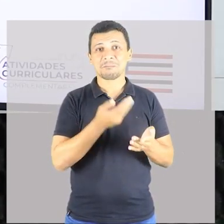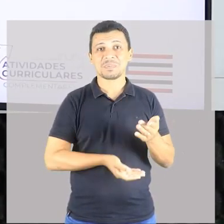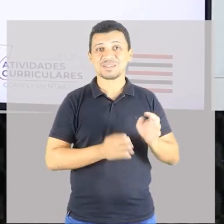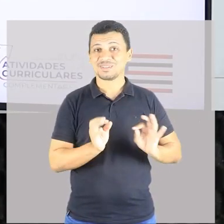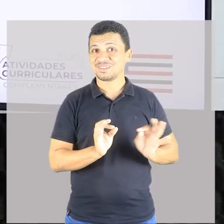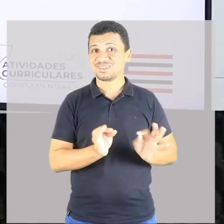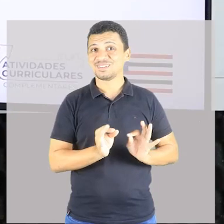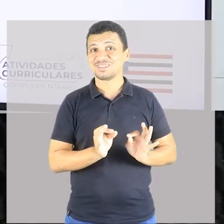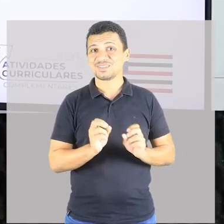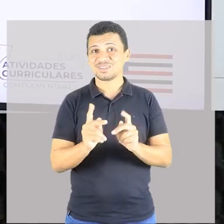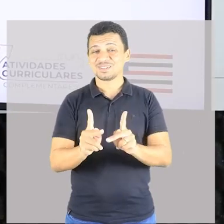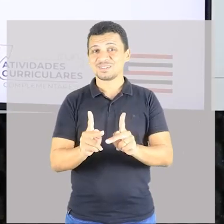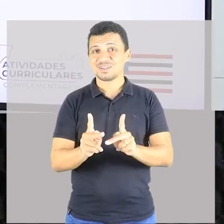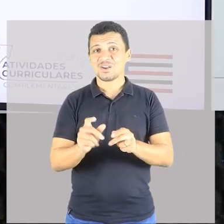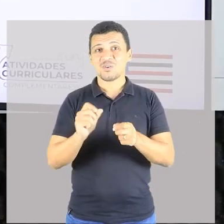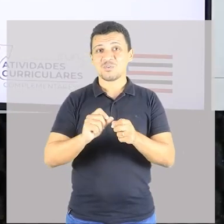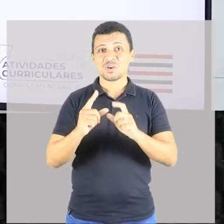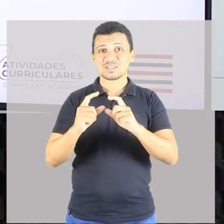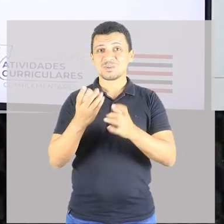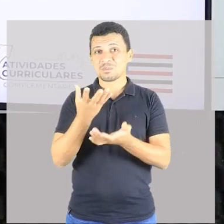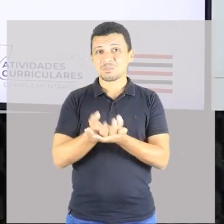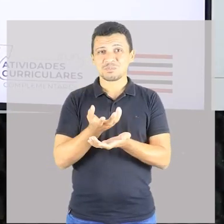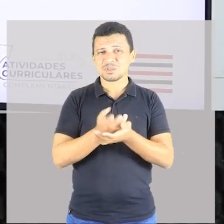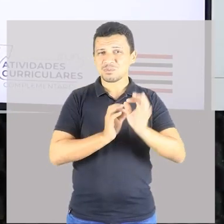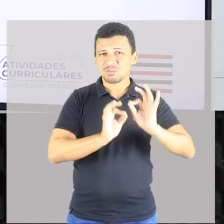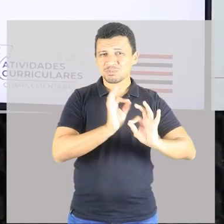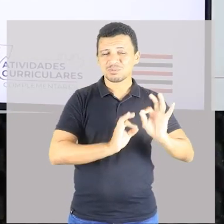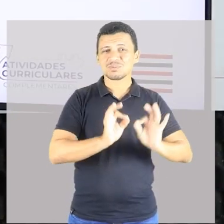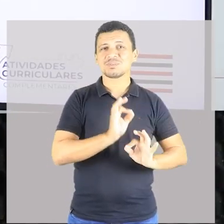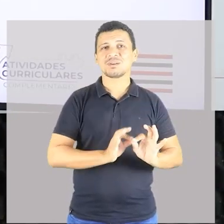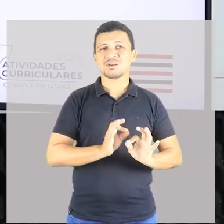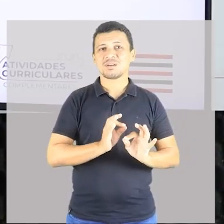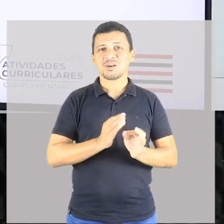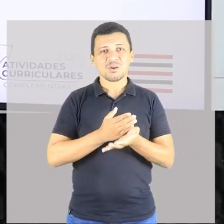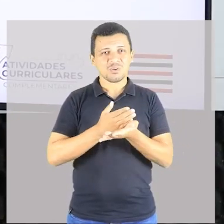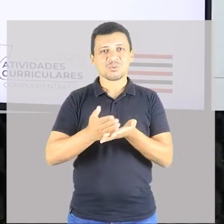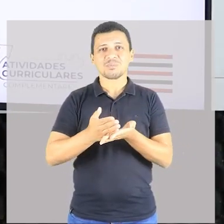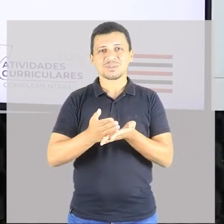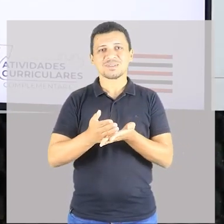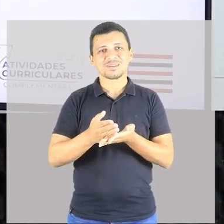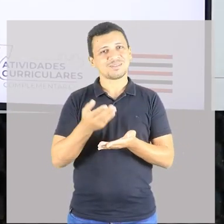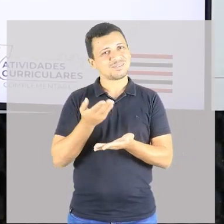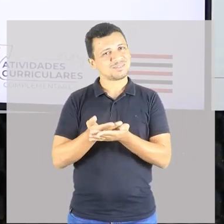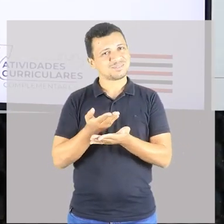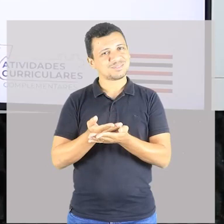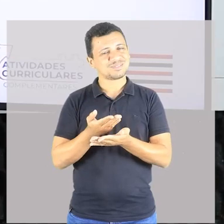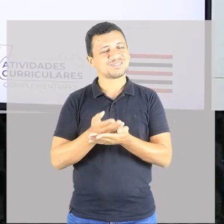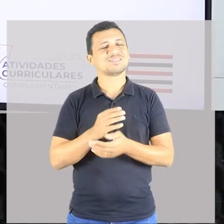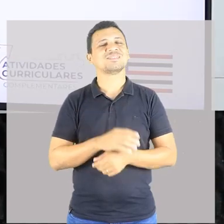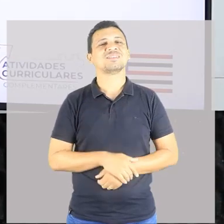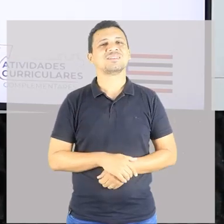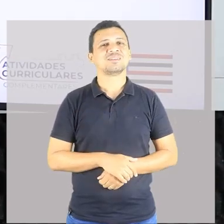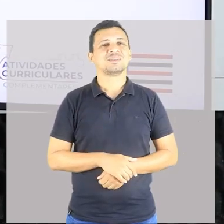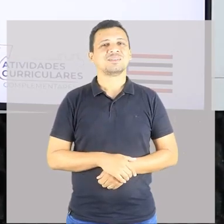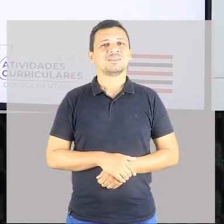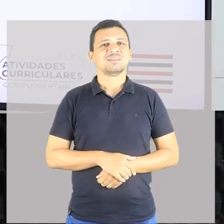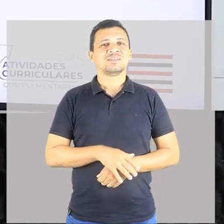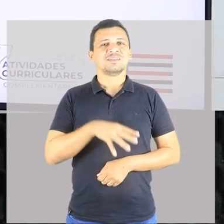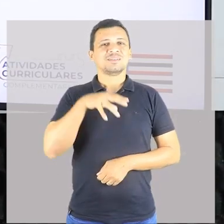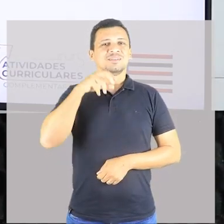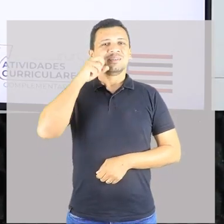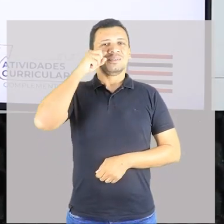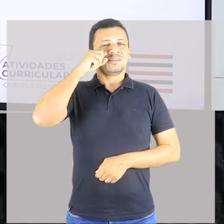tá certo? Faz o print aí, já deixa tudo no ponto para a gente poder começar com chave de ouro. Então agora, já sabe, né?